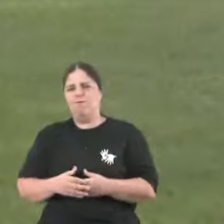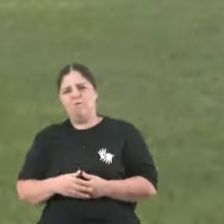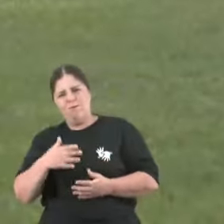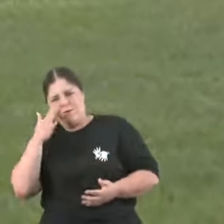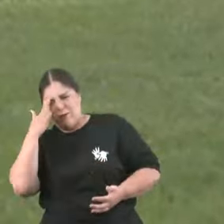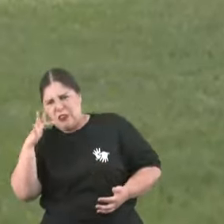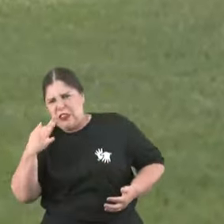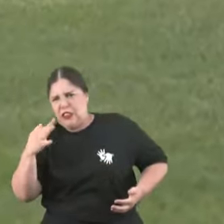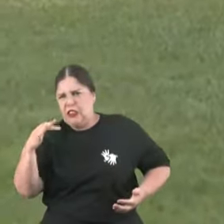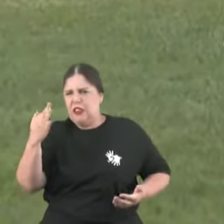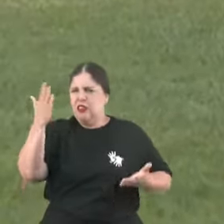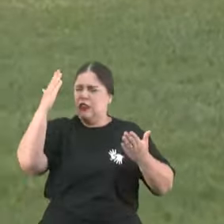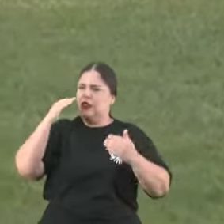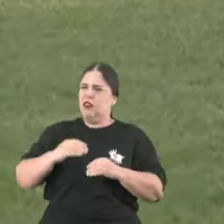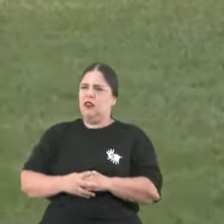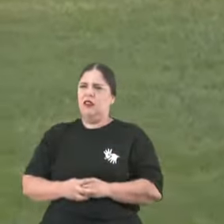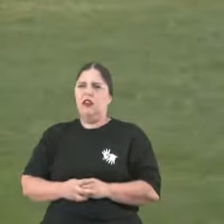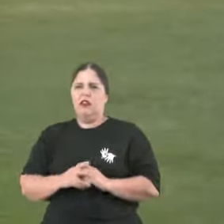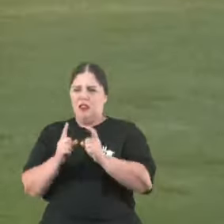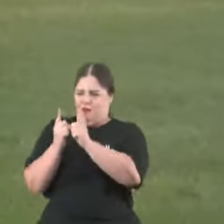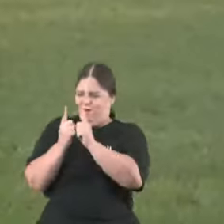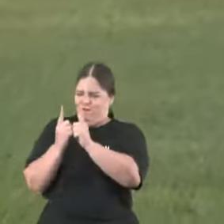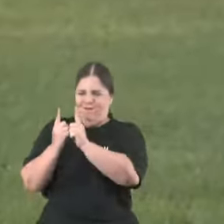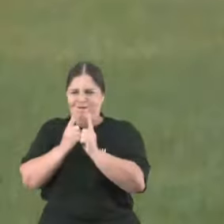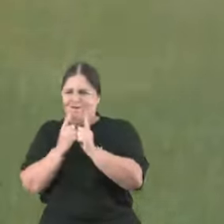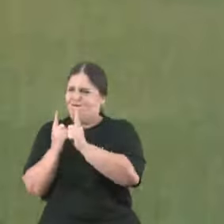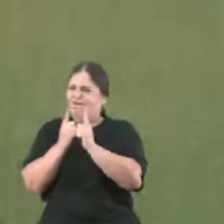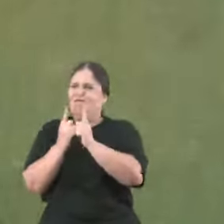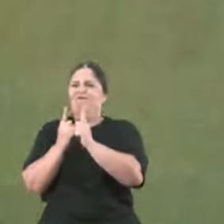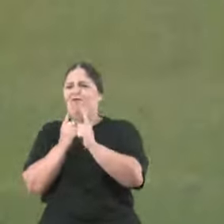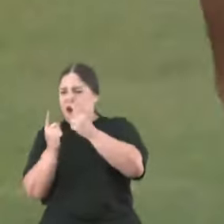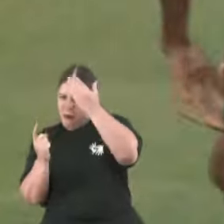Disputa pelo alto do Caio